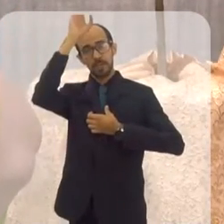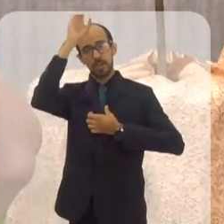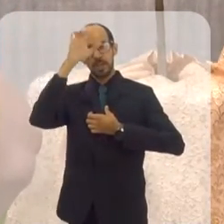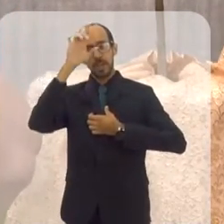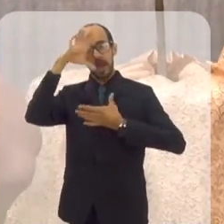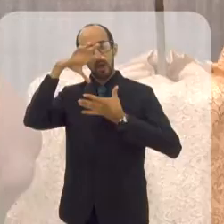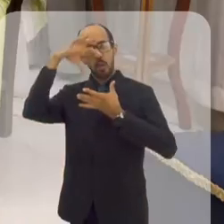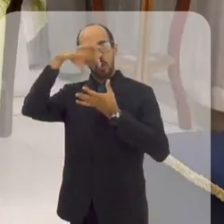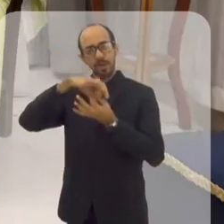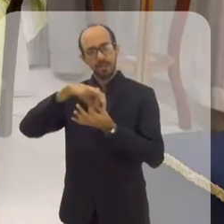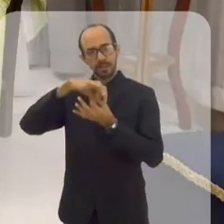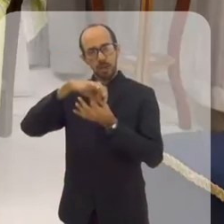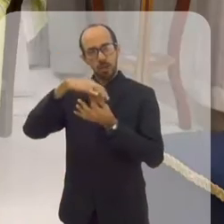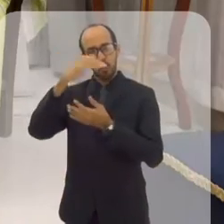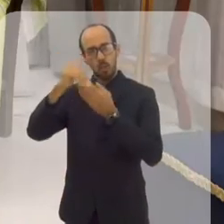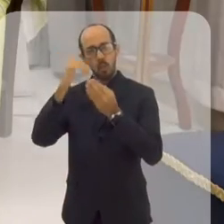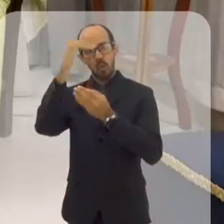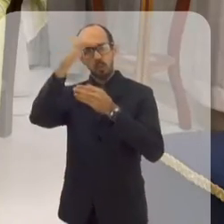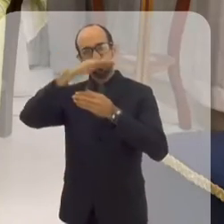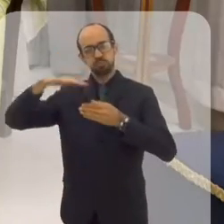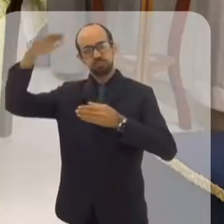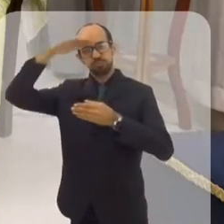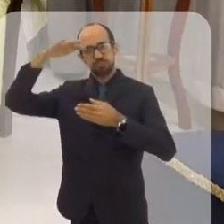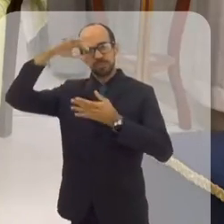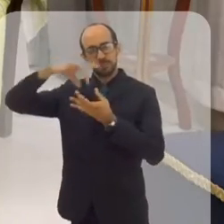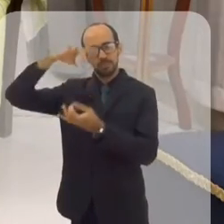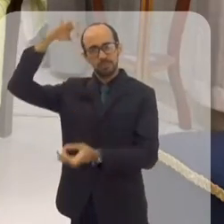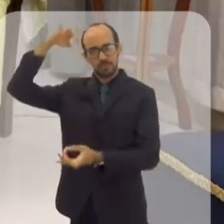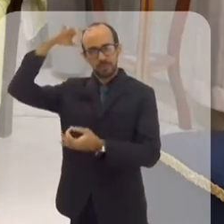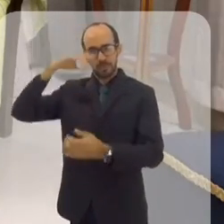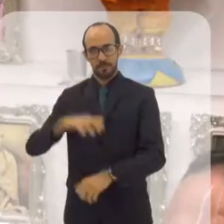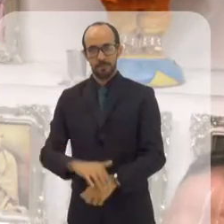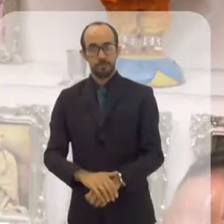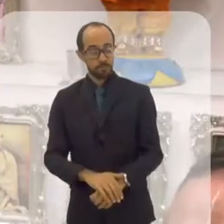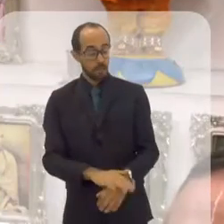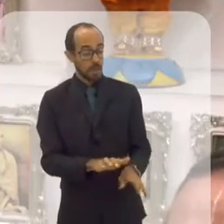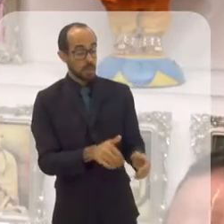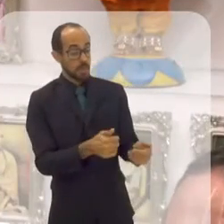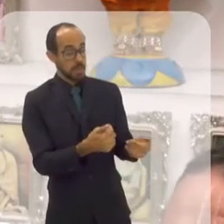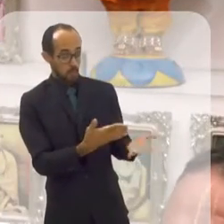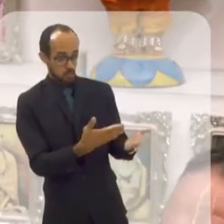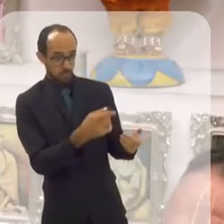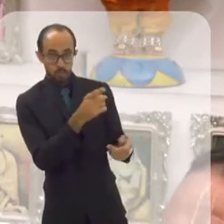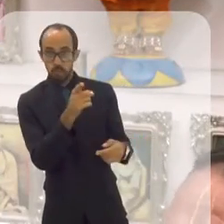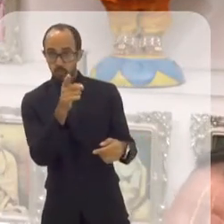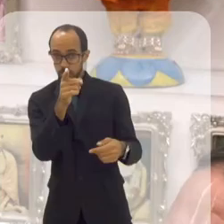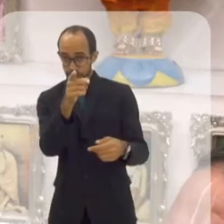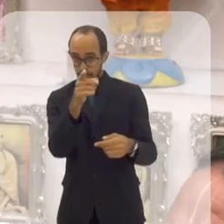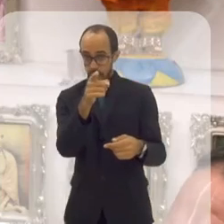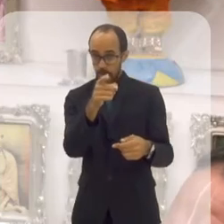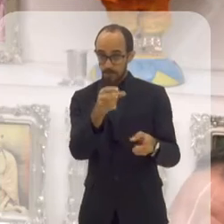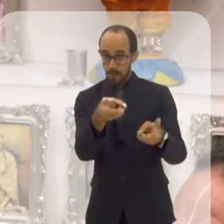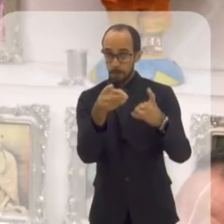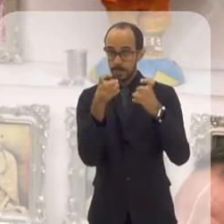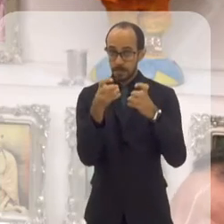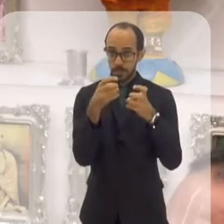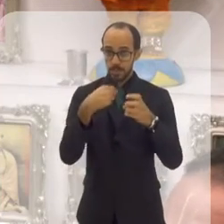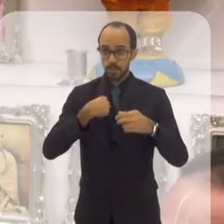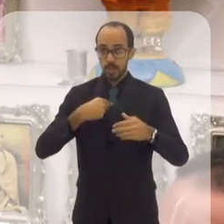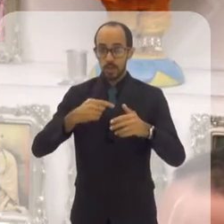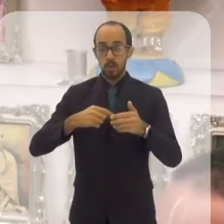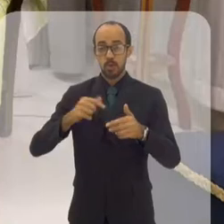que a ideia é essa né é a conexão Supremo aliás eu queria falar uma coisa com vocês devem estar observando